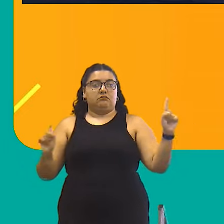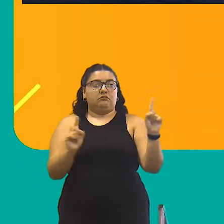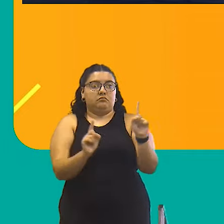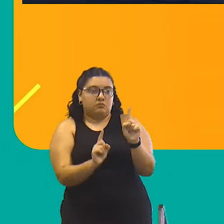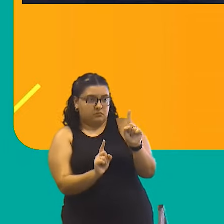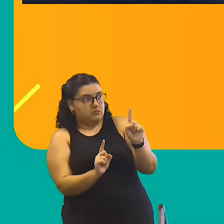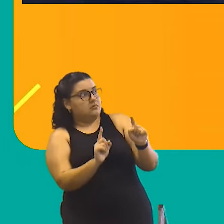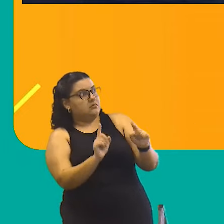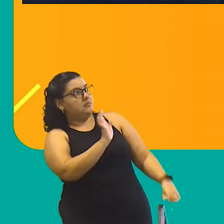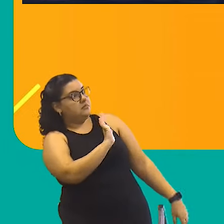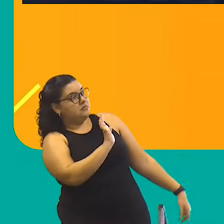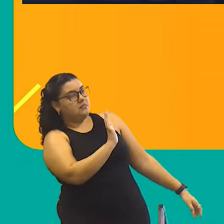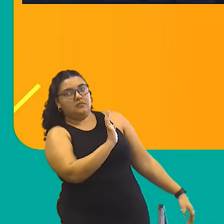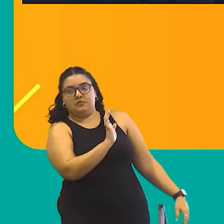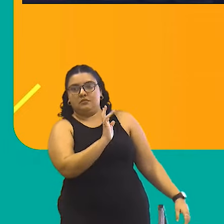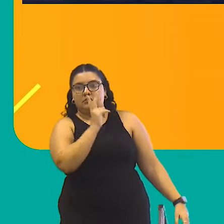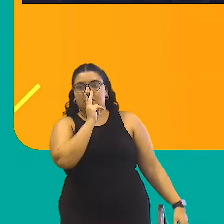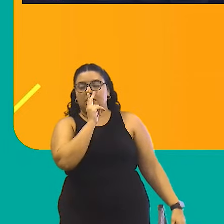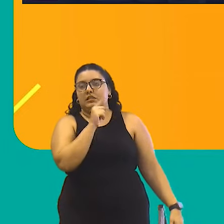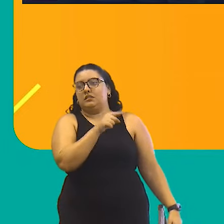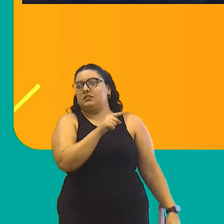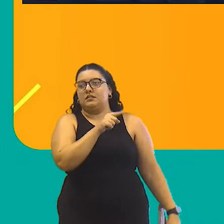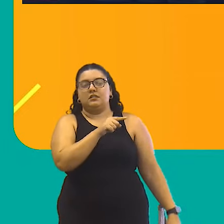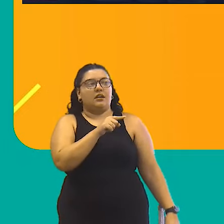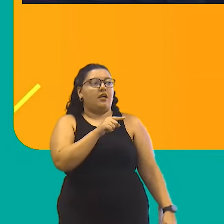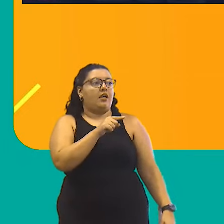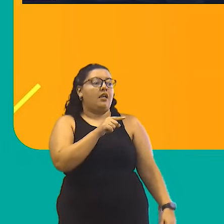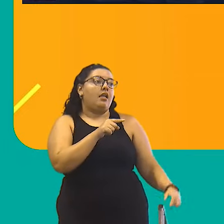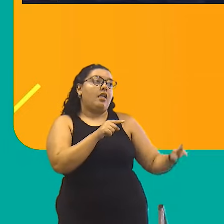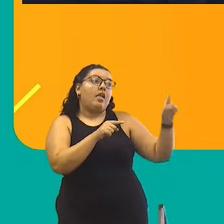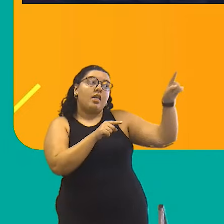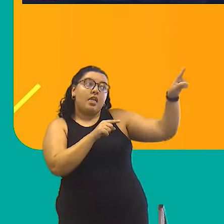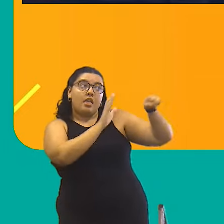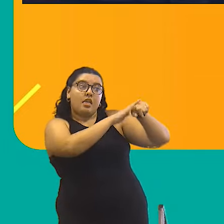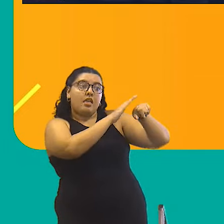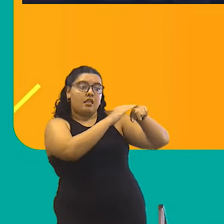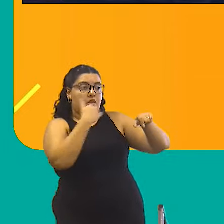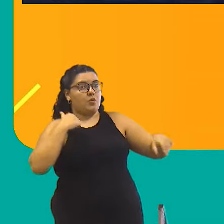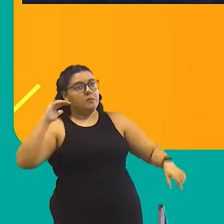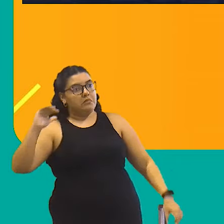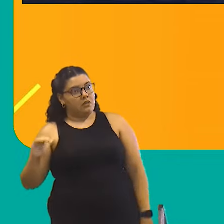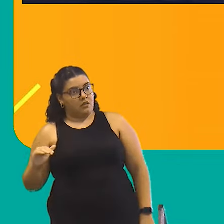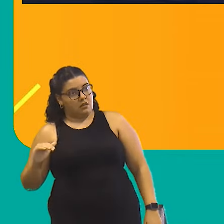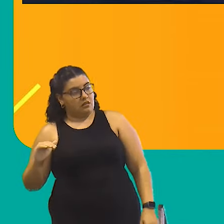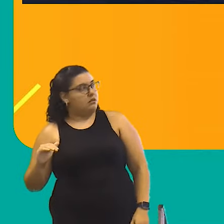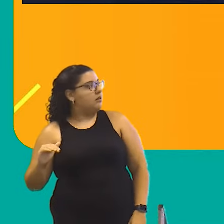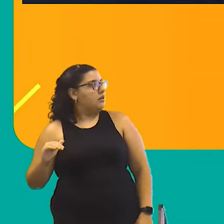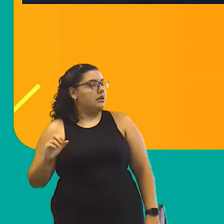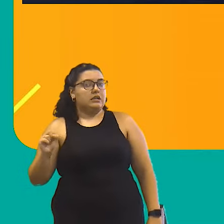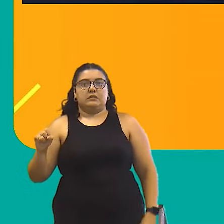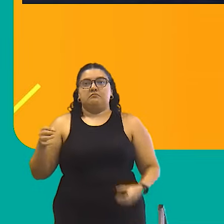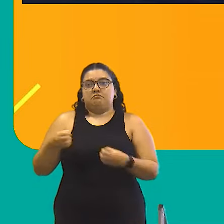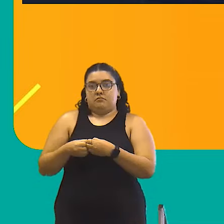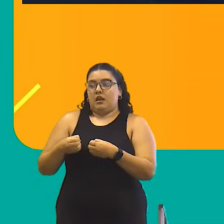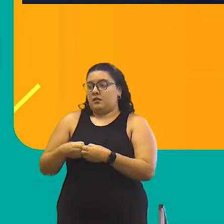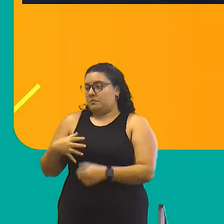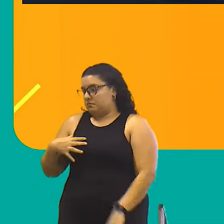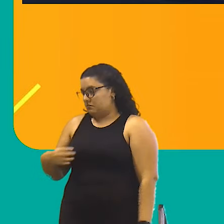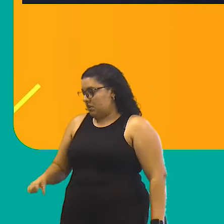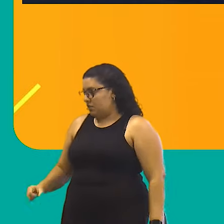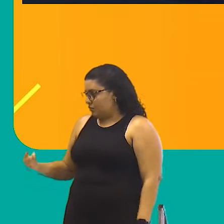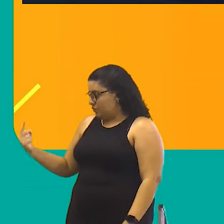aí, beleza? Né? Então, para ele, eu sou nanico. Mas quando eu chego perto do meu filho, eu